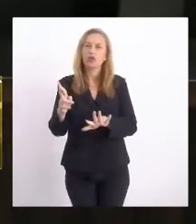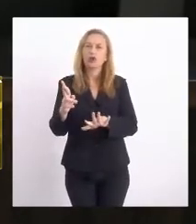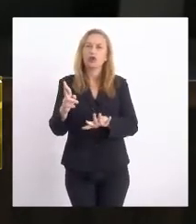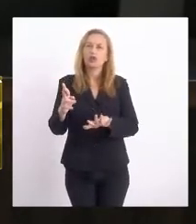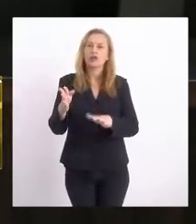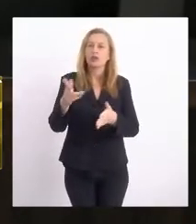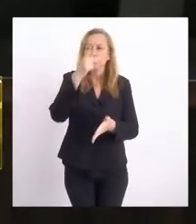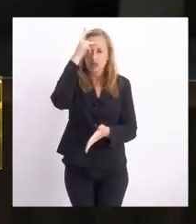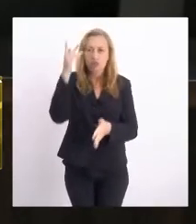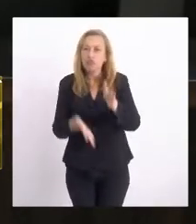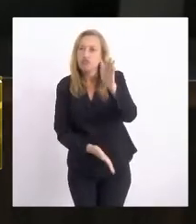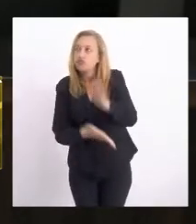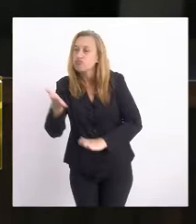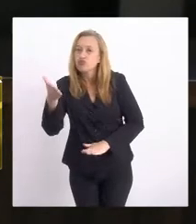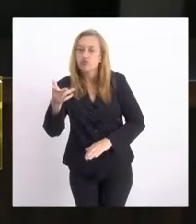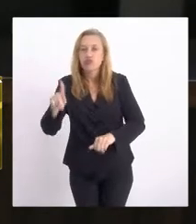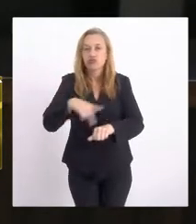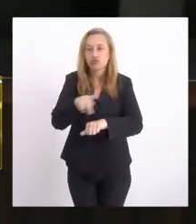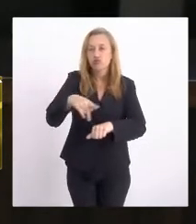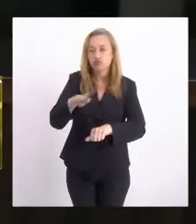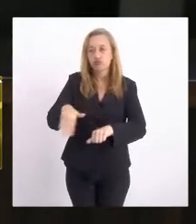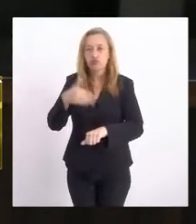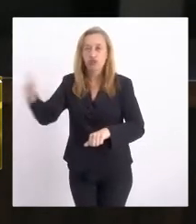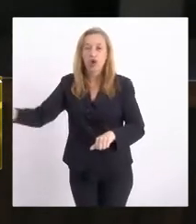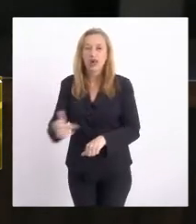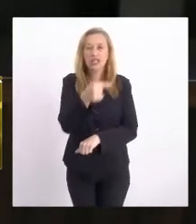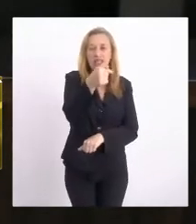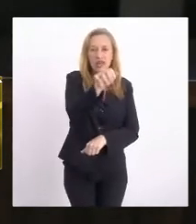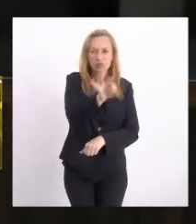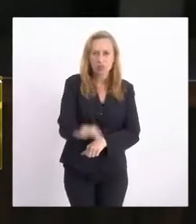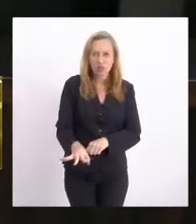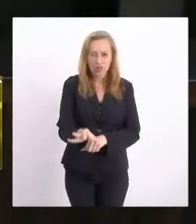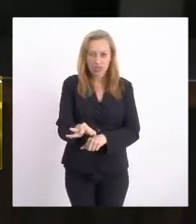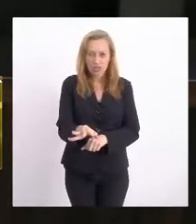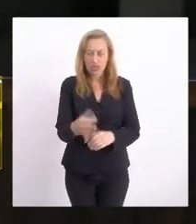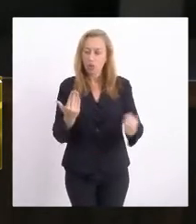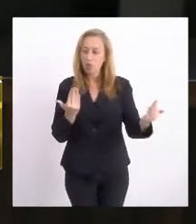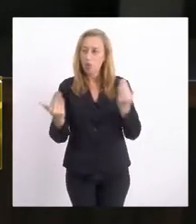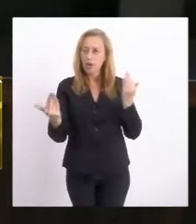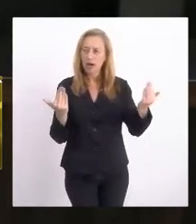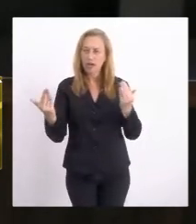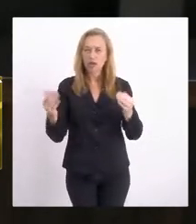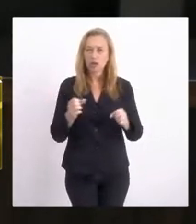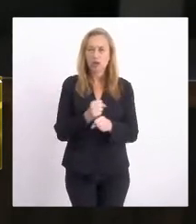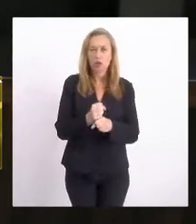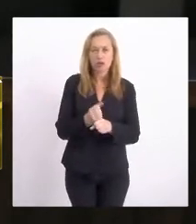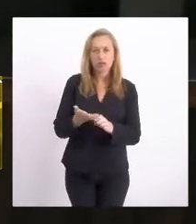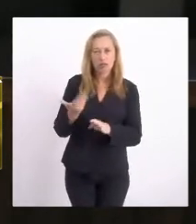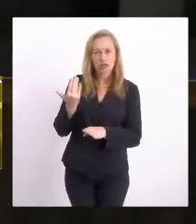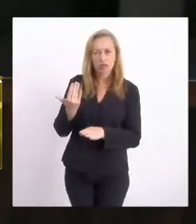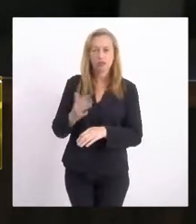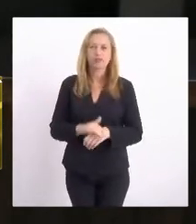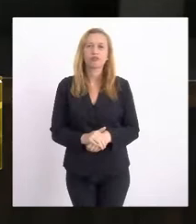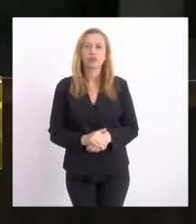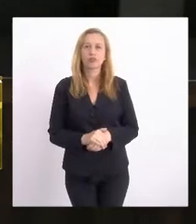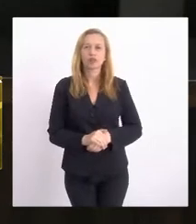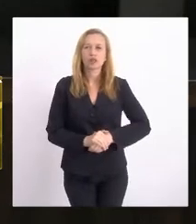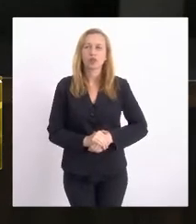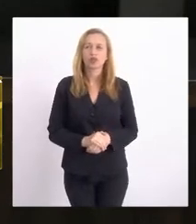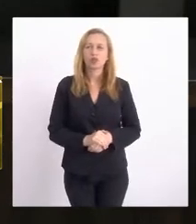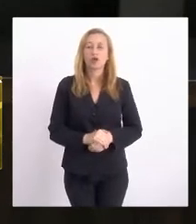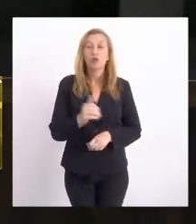O que significou um aumento de sete por cento na comparação com o ano anterior sendo